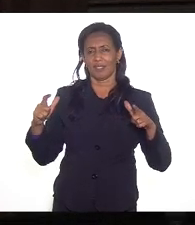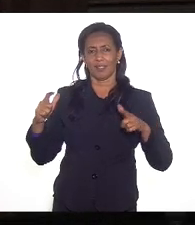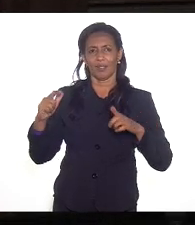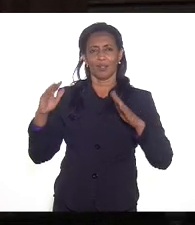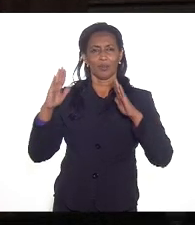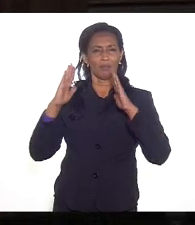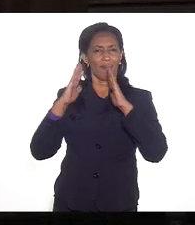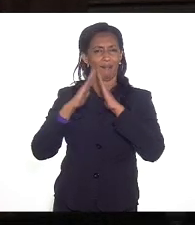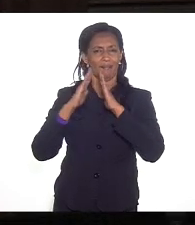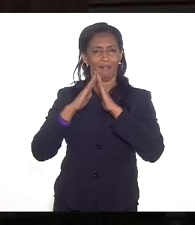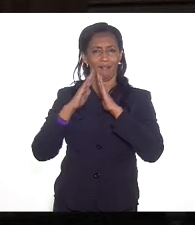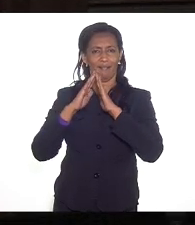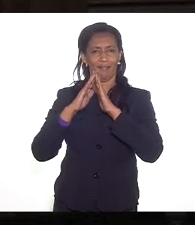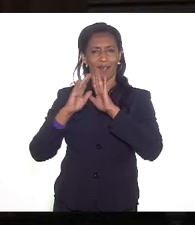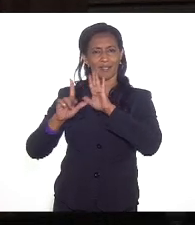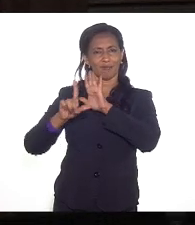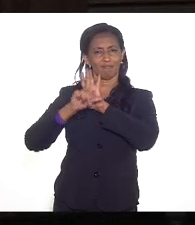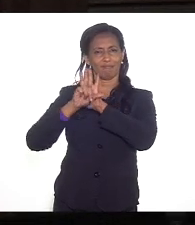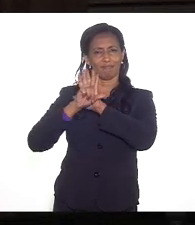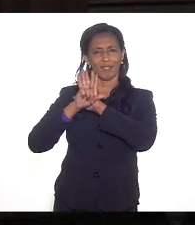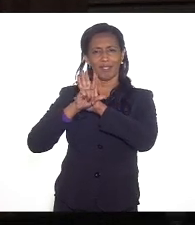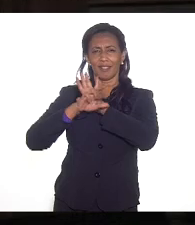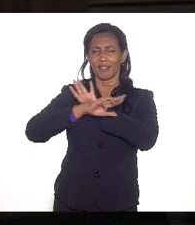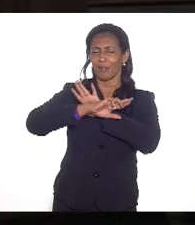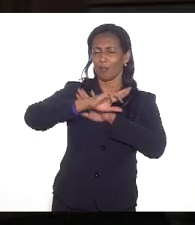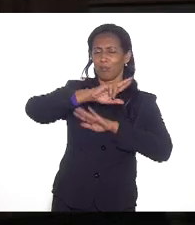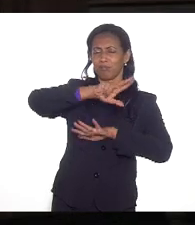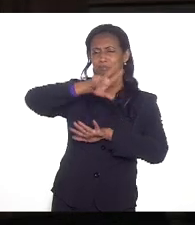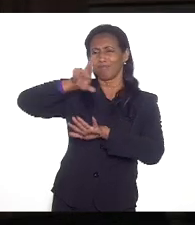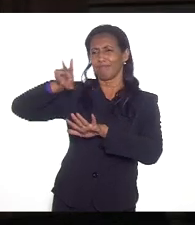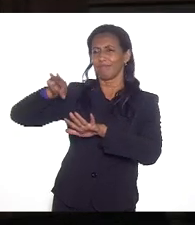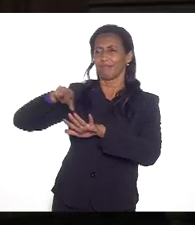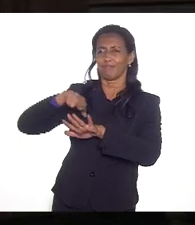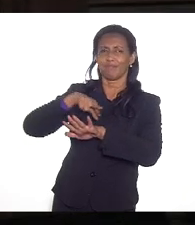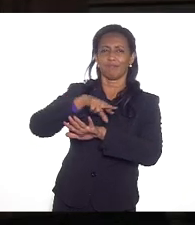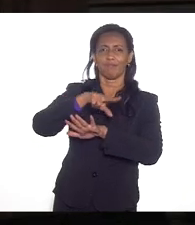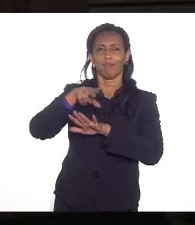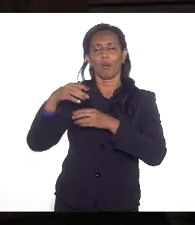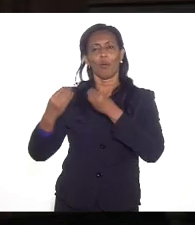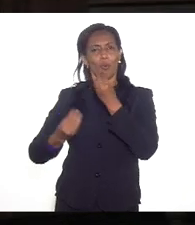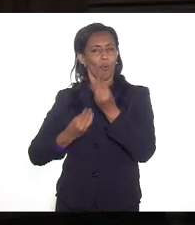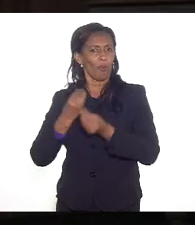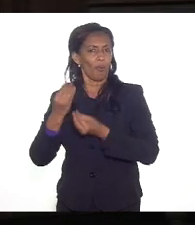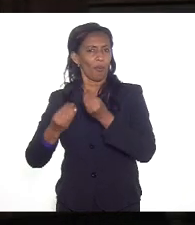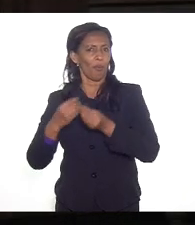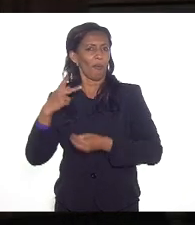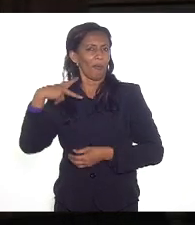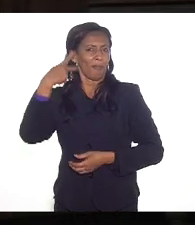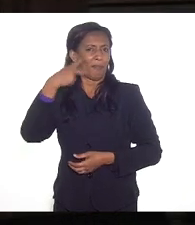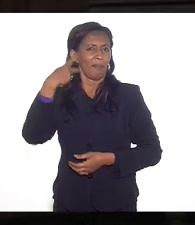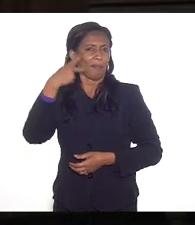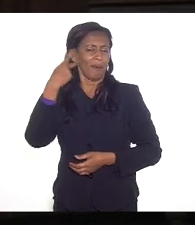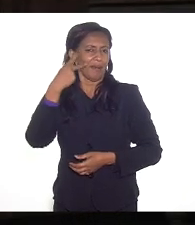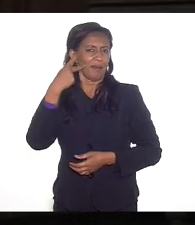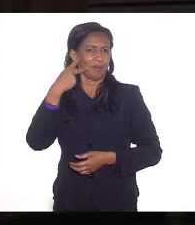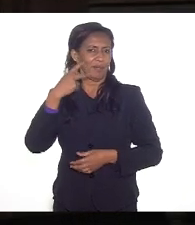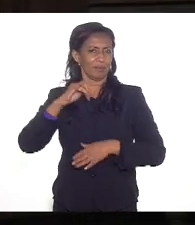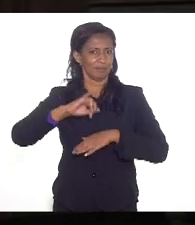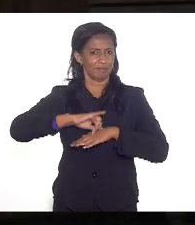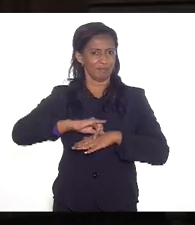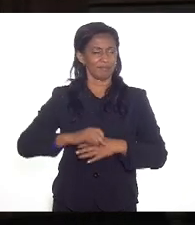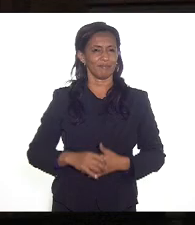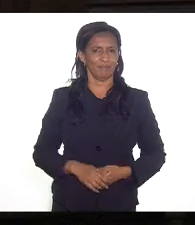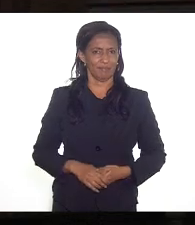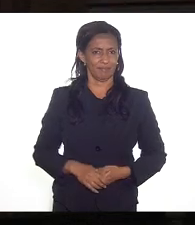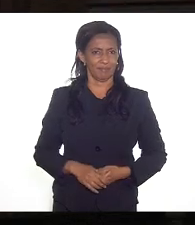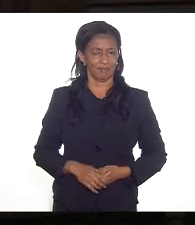Legislativa tão diversa como deve ser o Parlamento Fluminense